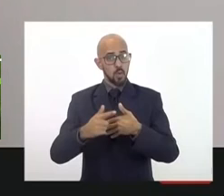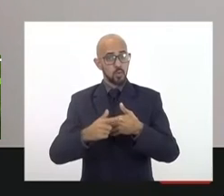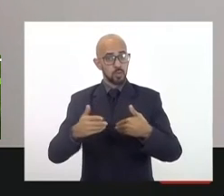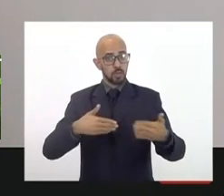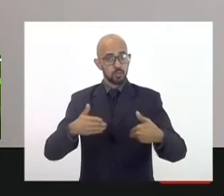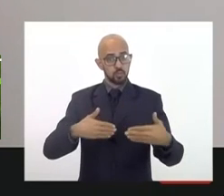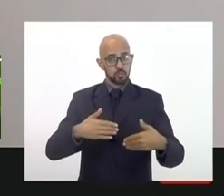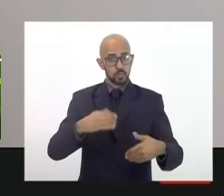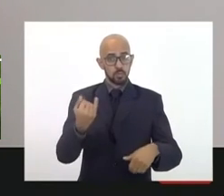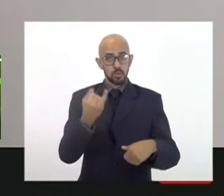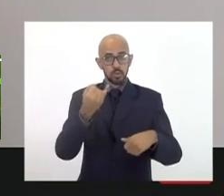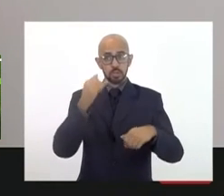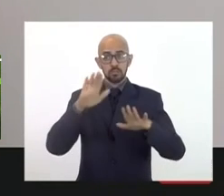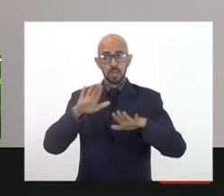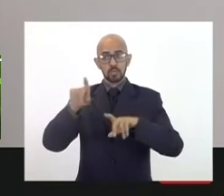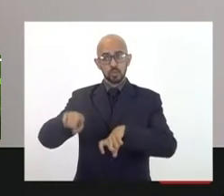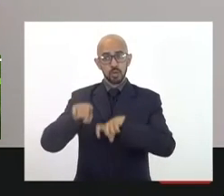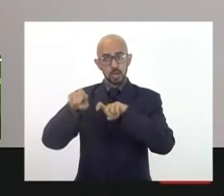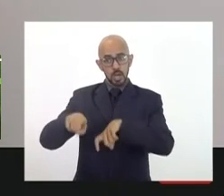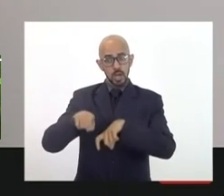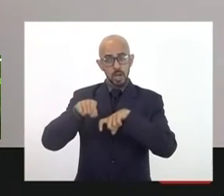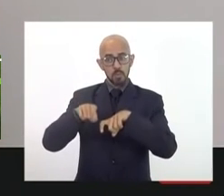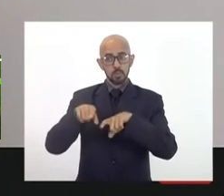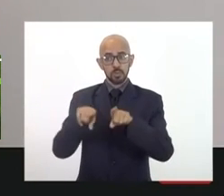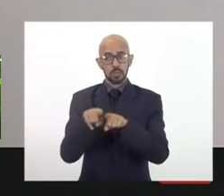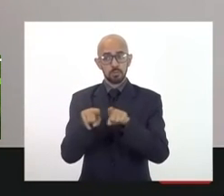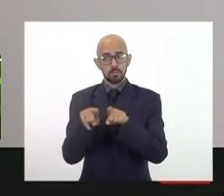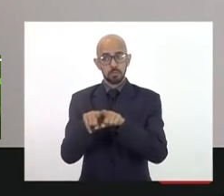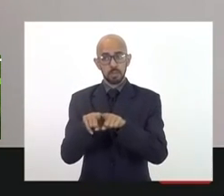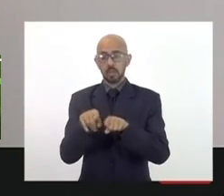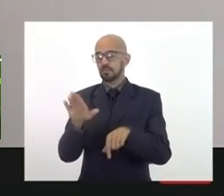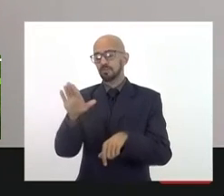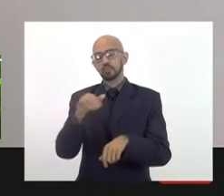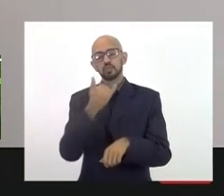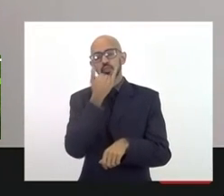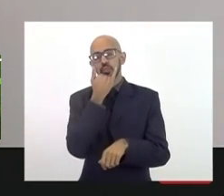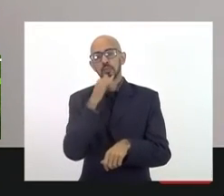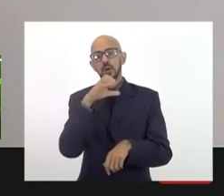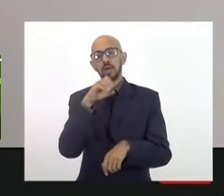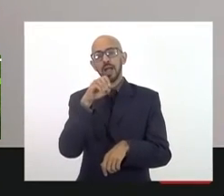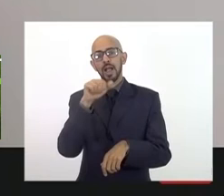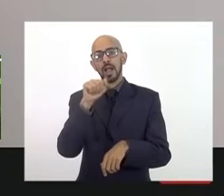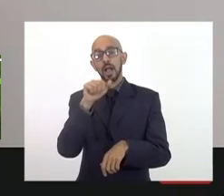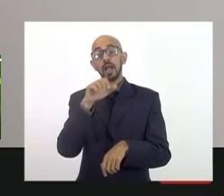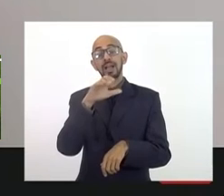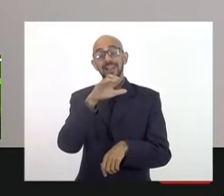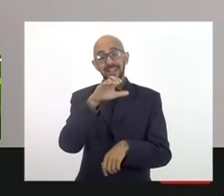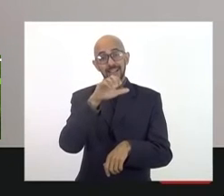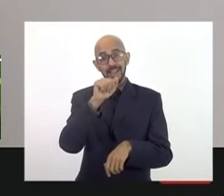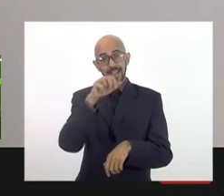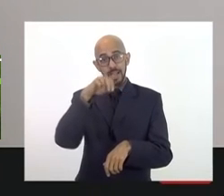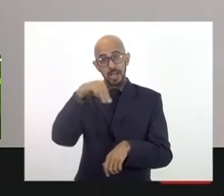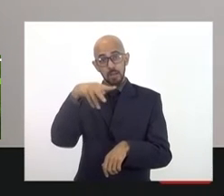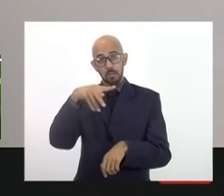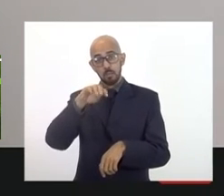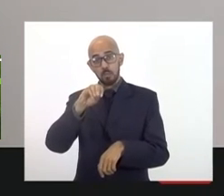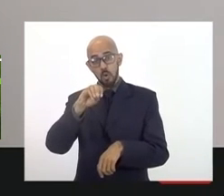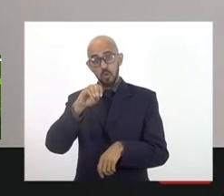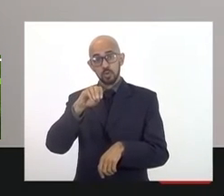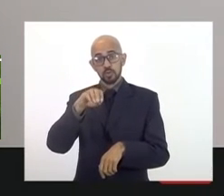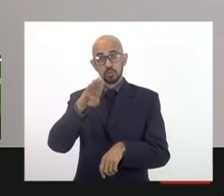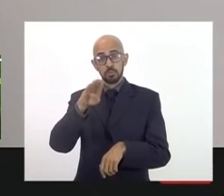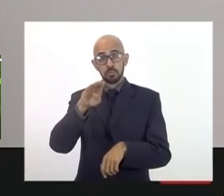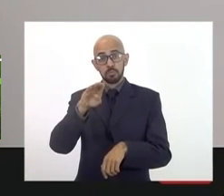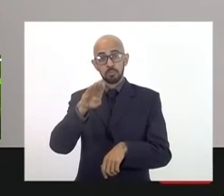o campo na projeção da ANP, o campo de bacalhau, o bacalhau norte, é no litoral de São Paulo. Não é,